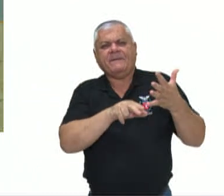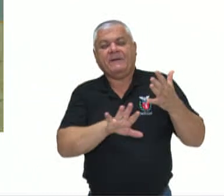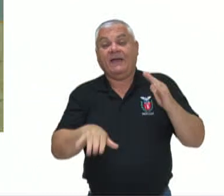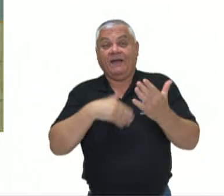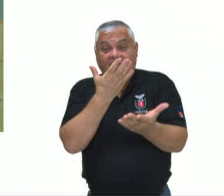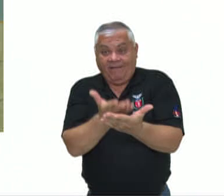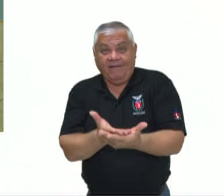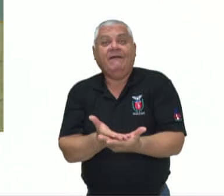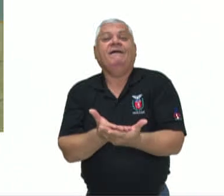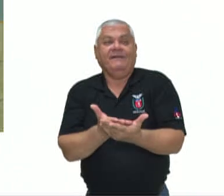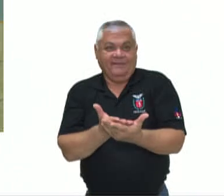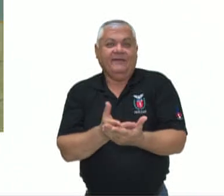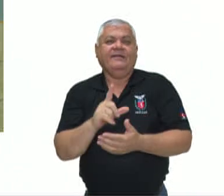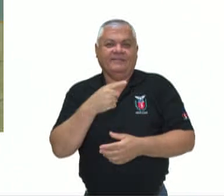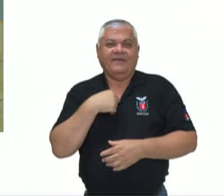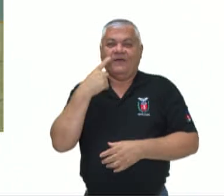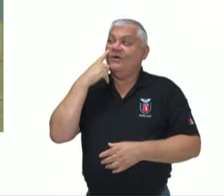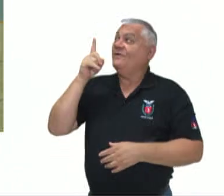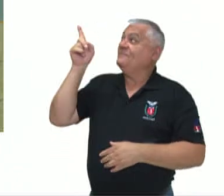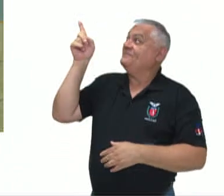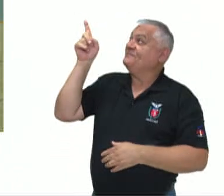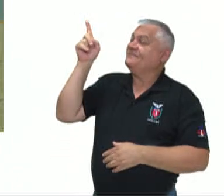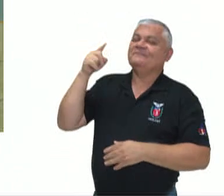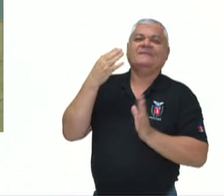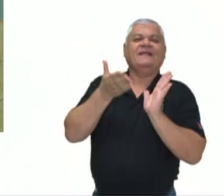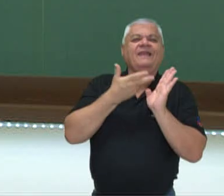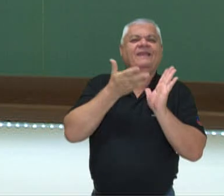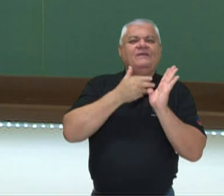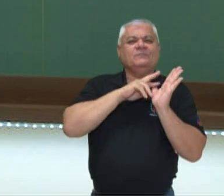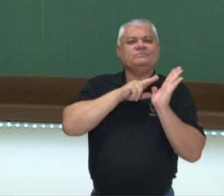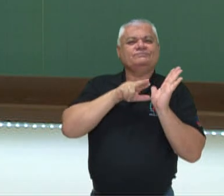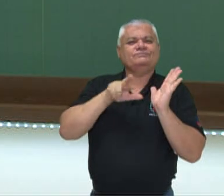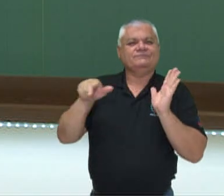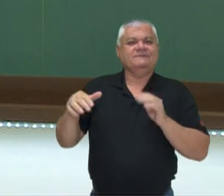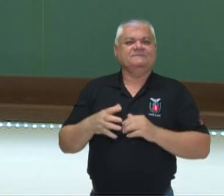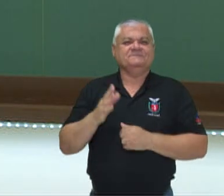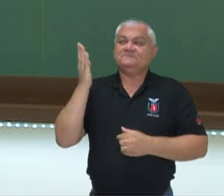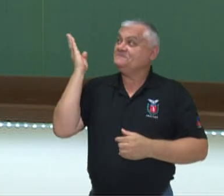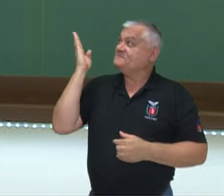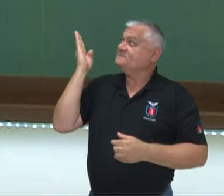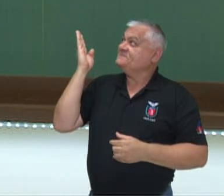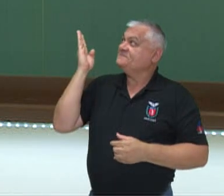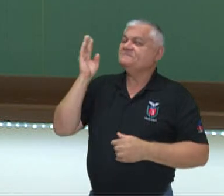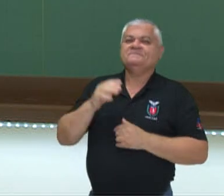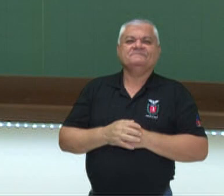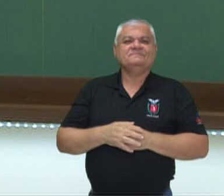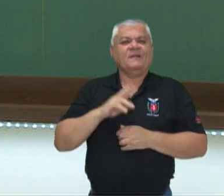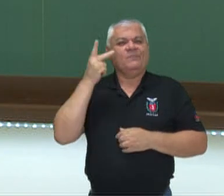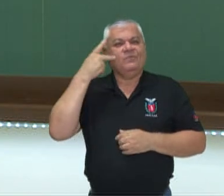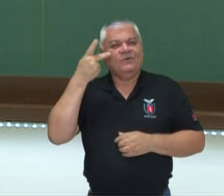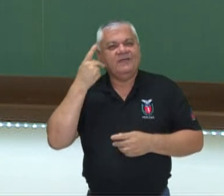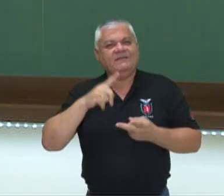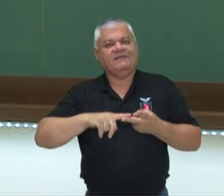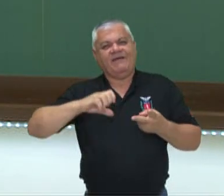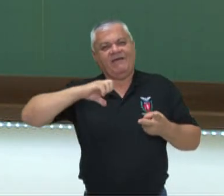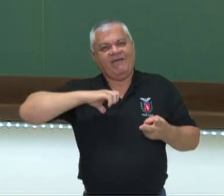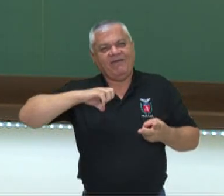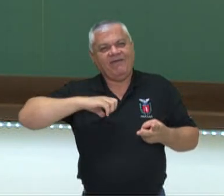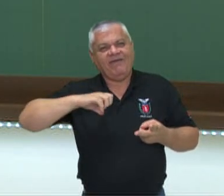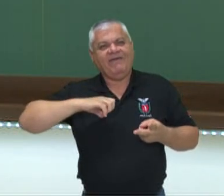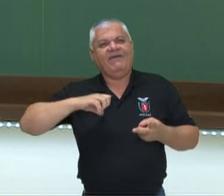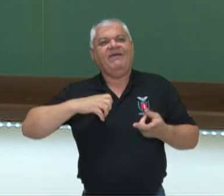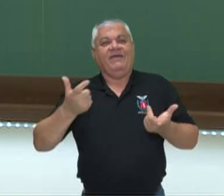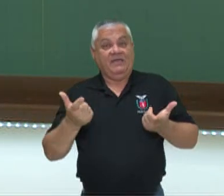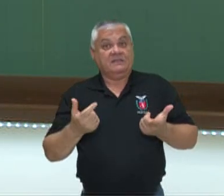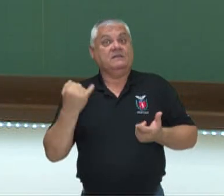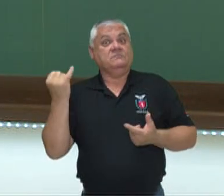de hoje. Temos aqui alguns exemplos, então, de obras de Aristóteles. A política, ética, Nicômaco, com um livro